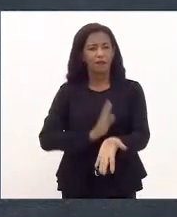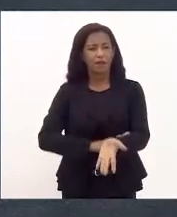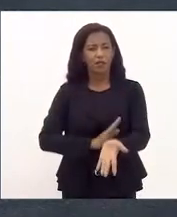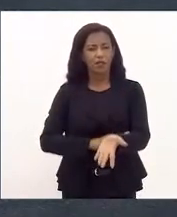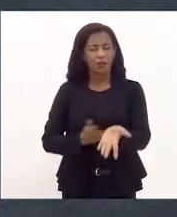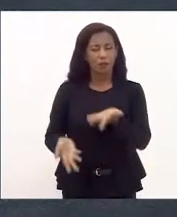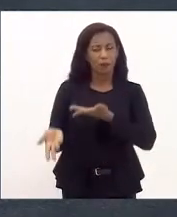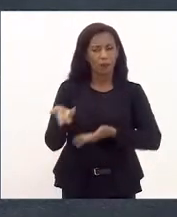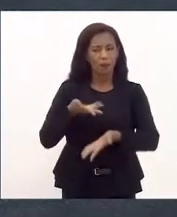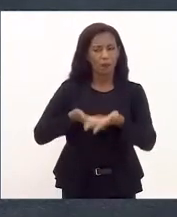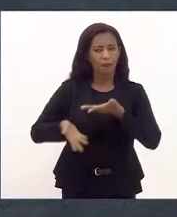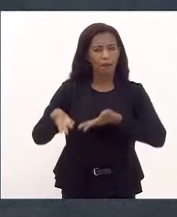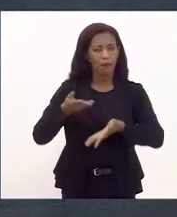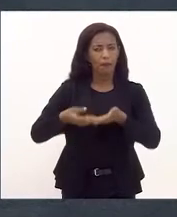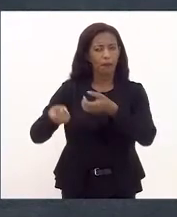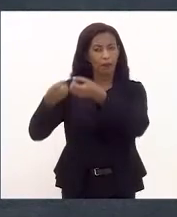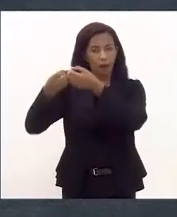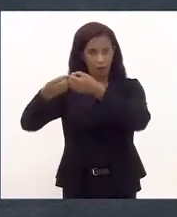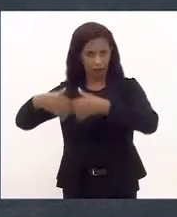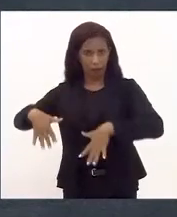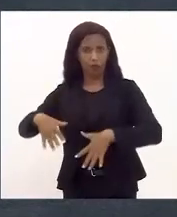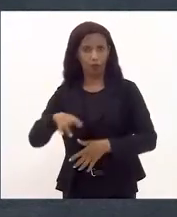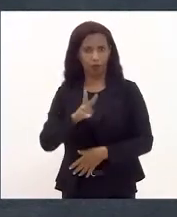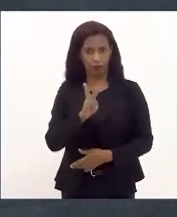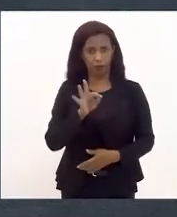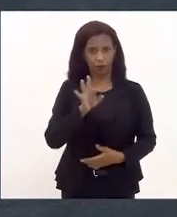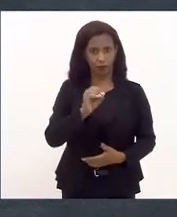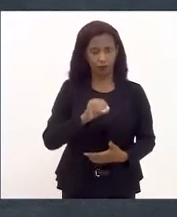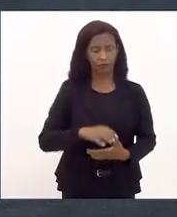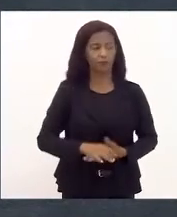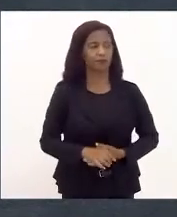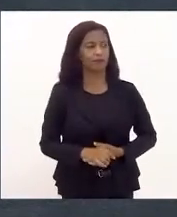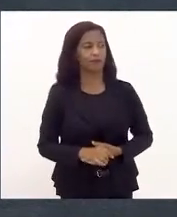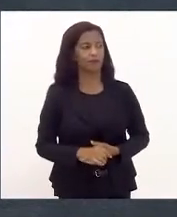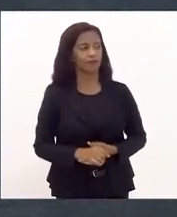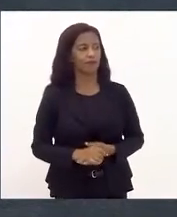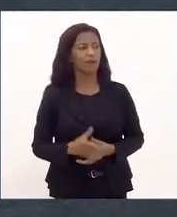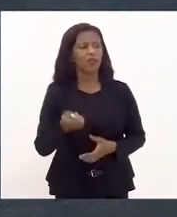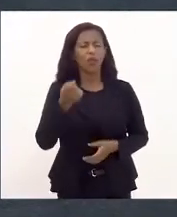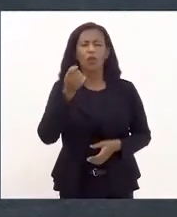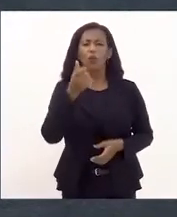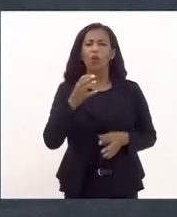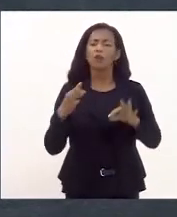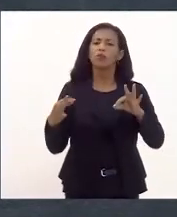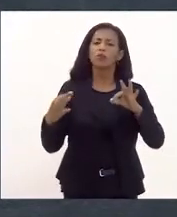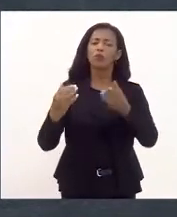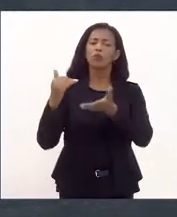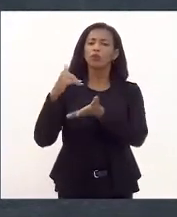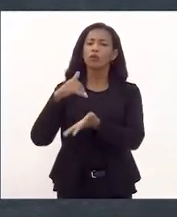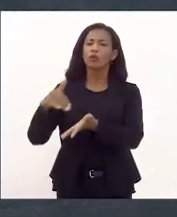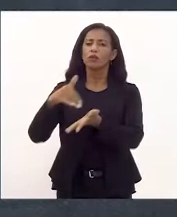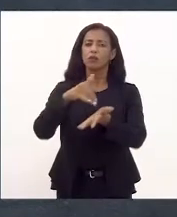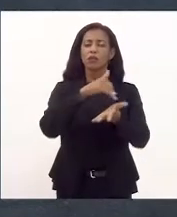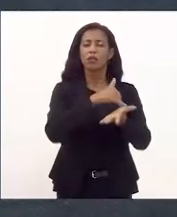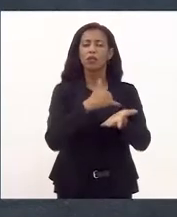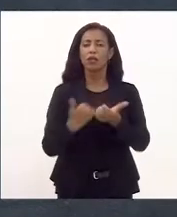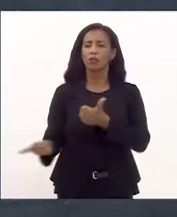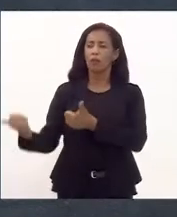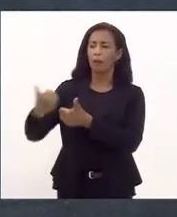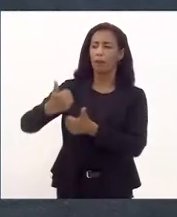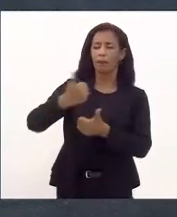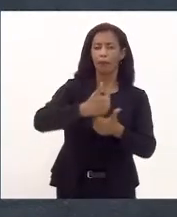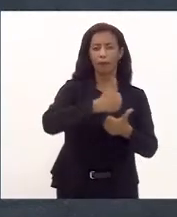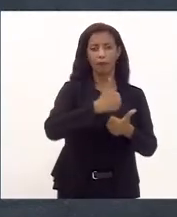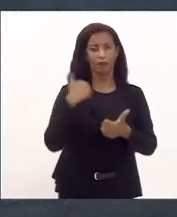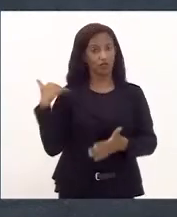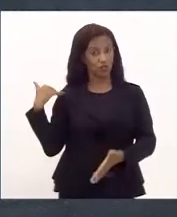iniciativa, derrubamos o veto e quase todos os secretários de saúde que assumiram de